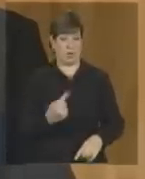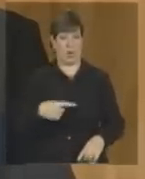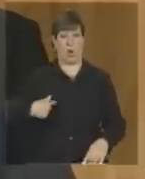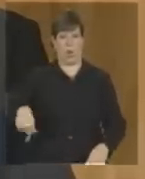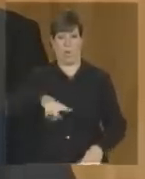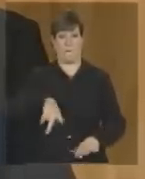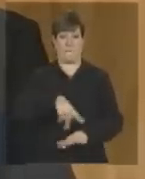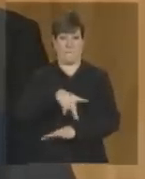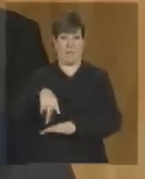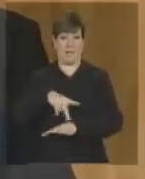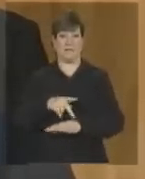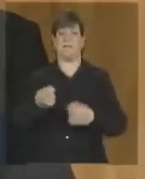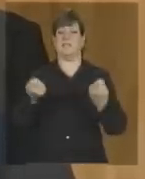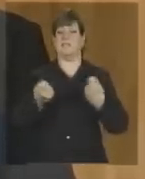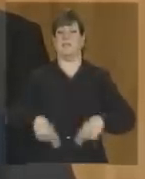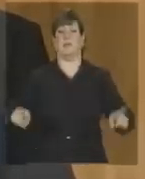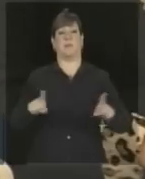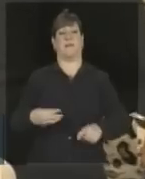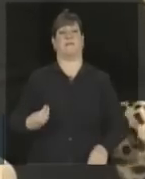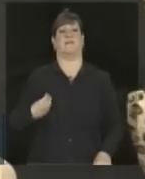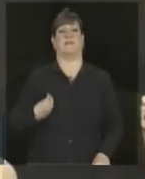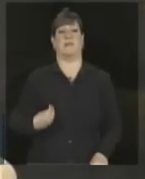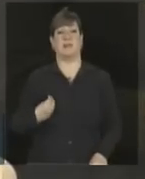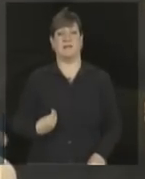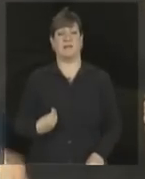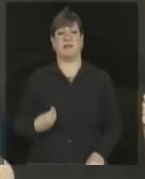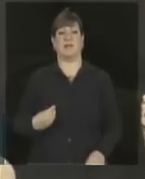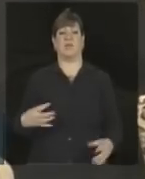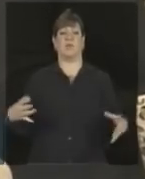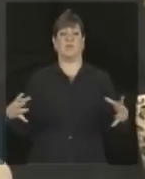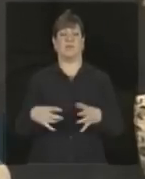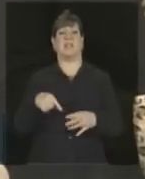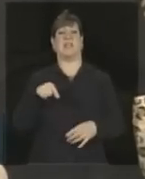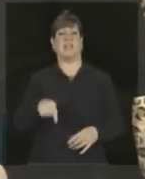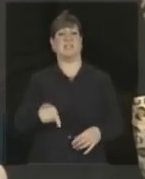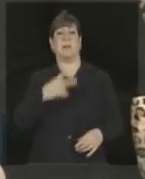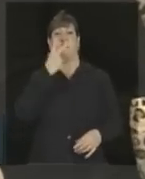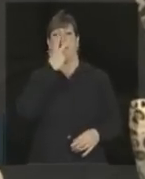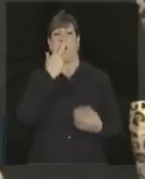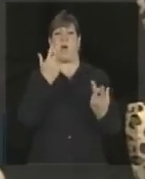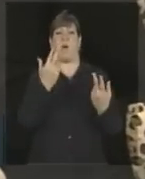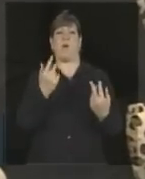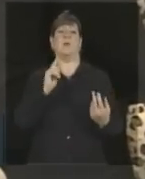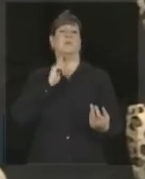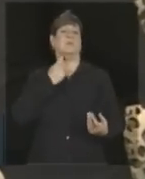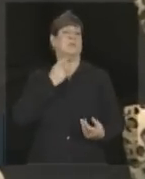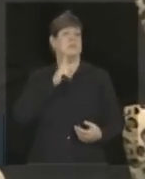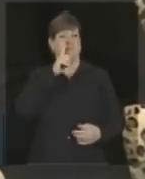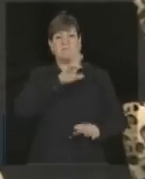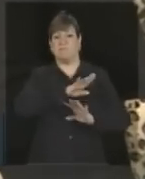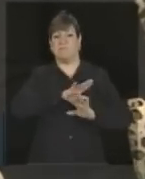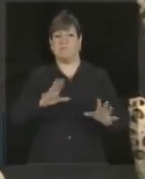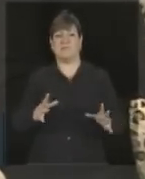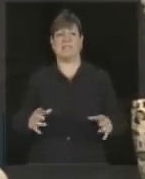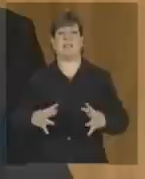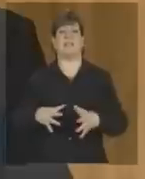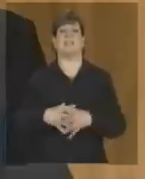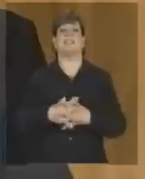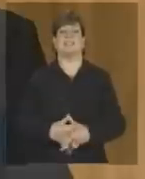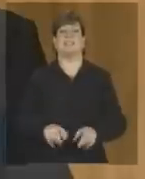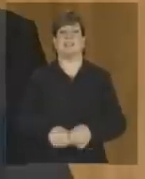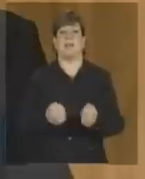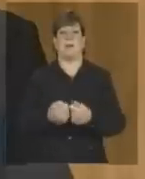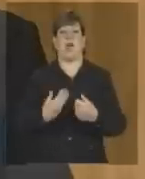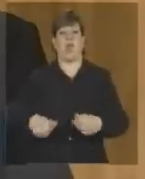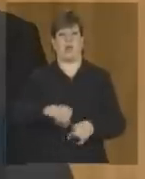não tenham que viver com com esse câncer que a corrupção cria em nossa sociedade. E